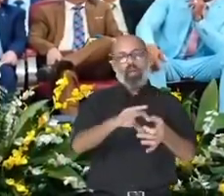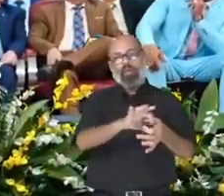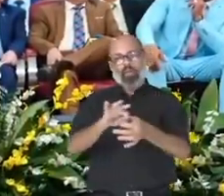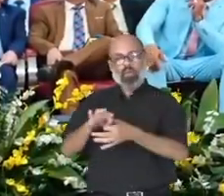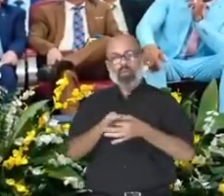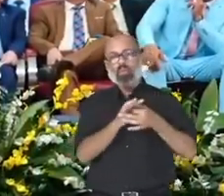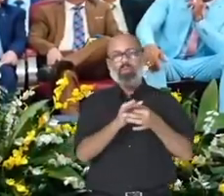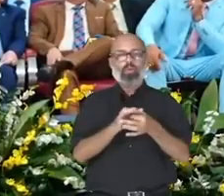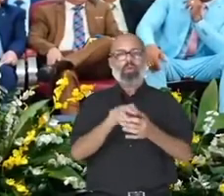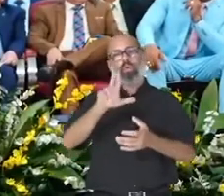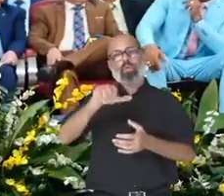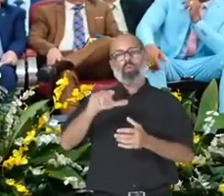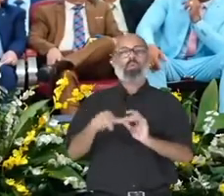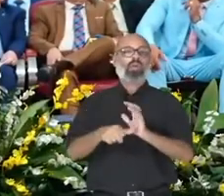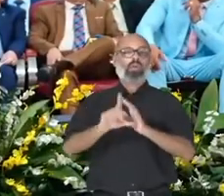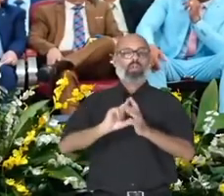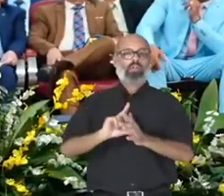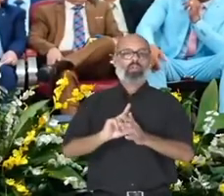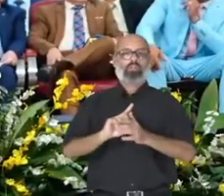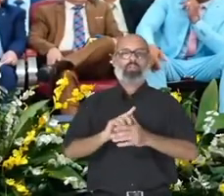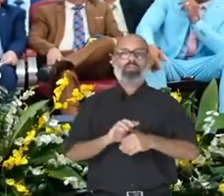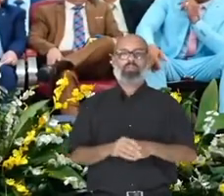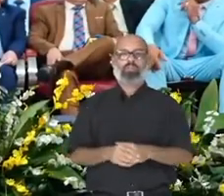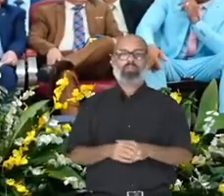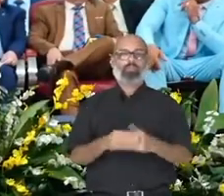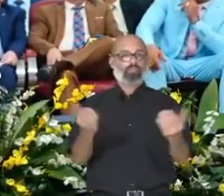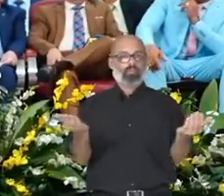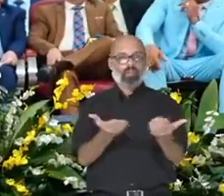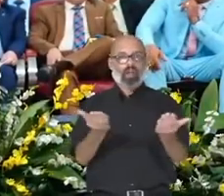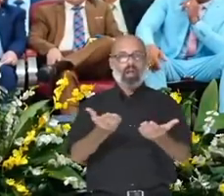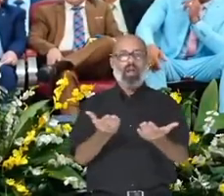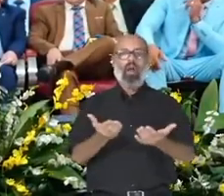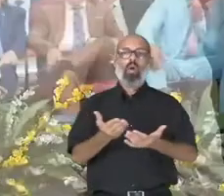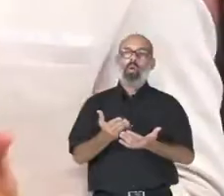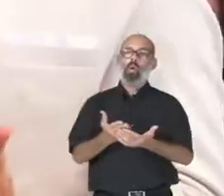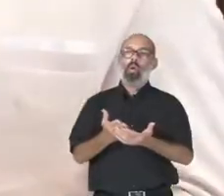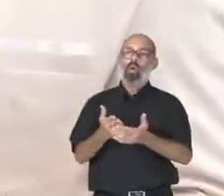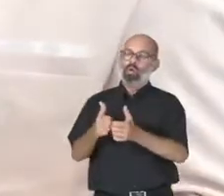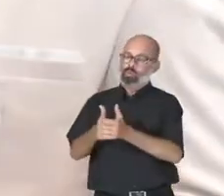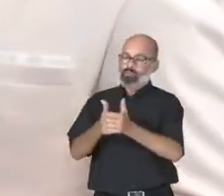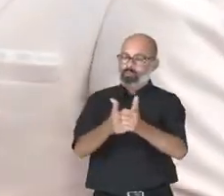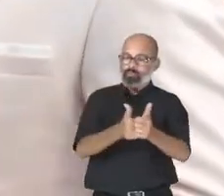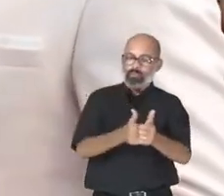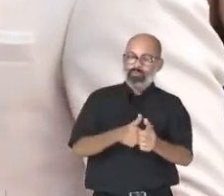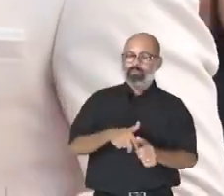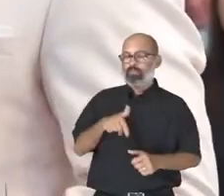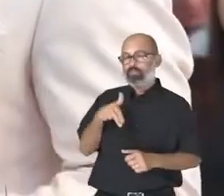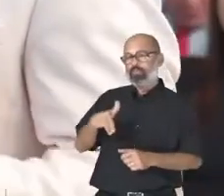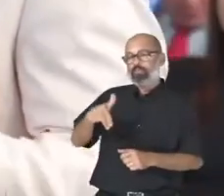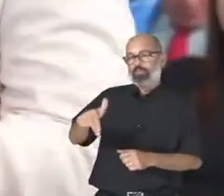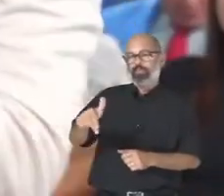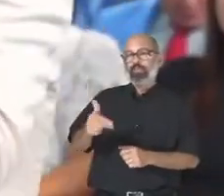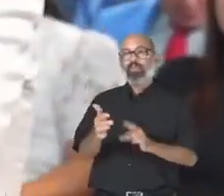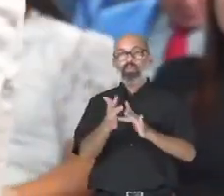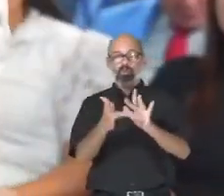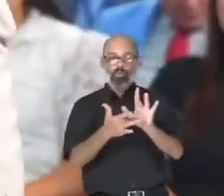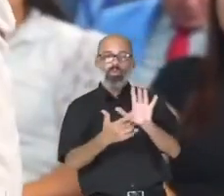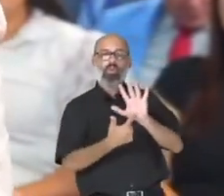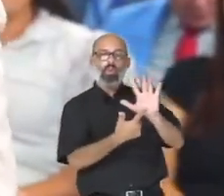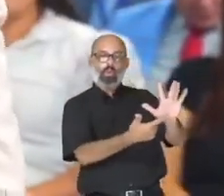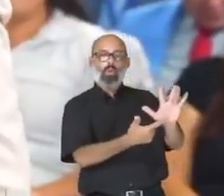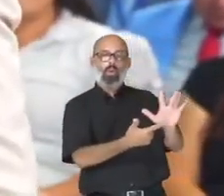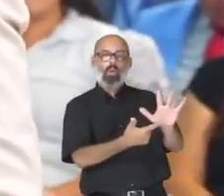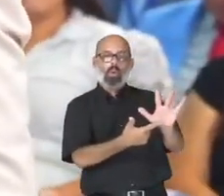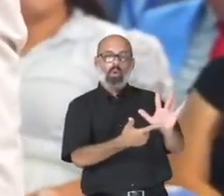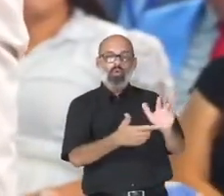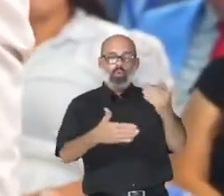eles, como ele nunca antes teve com ninguém. Agora que eles caminham com ele mais um pouco, Jesus se revela a eles como um